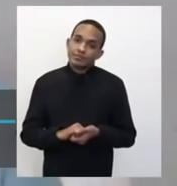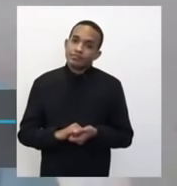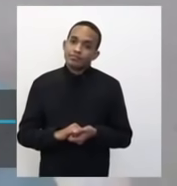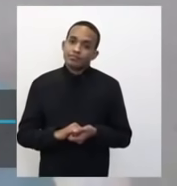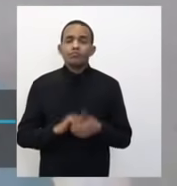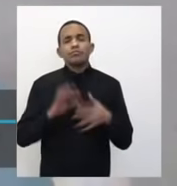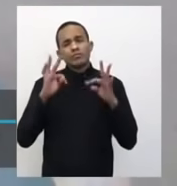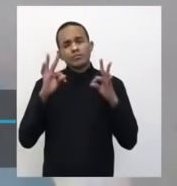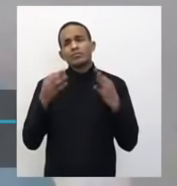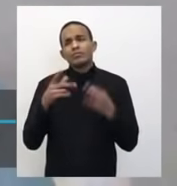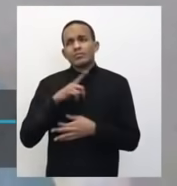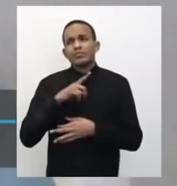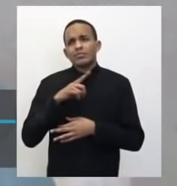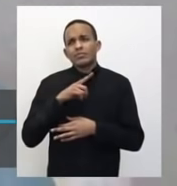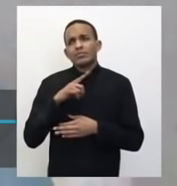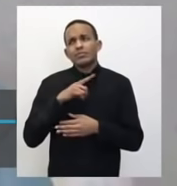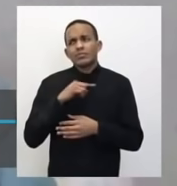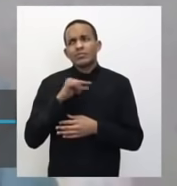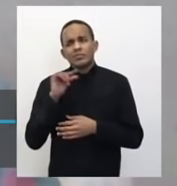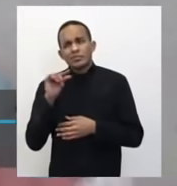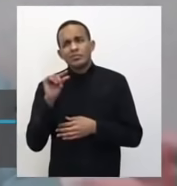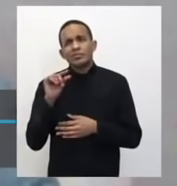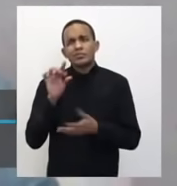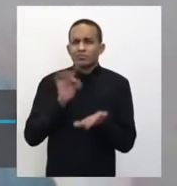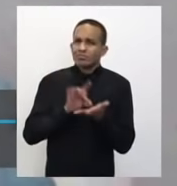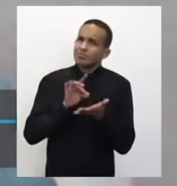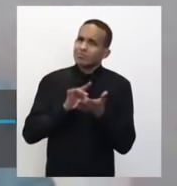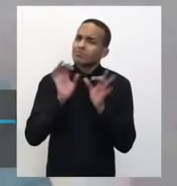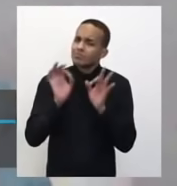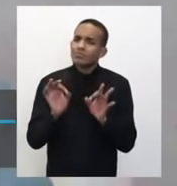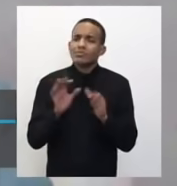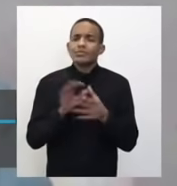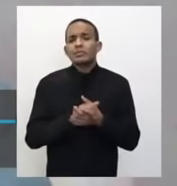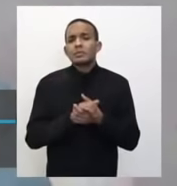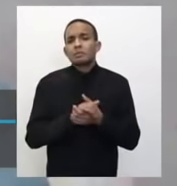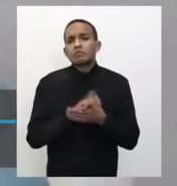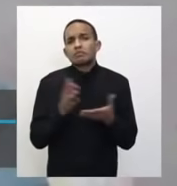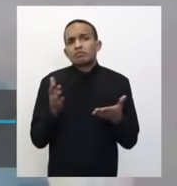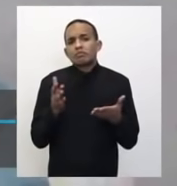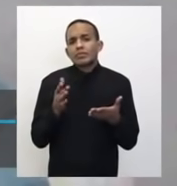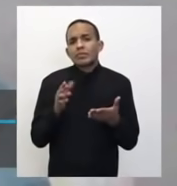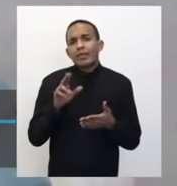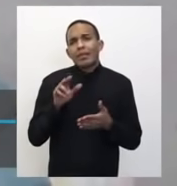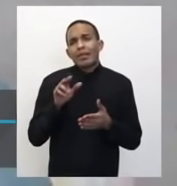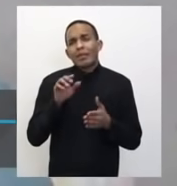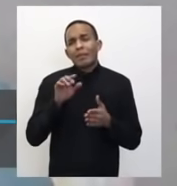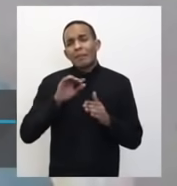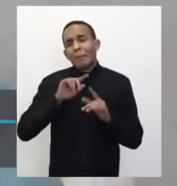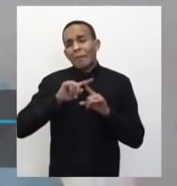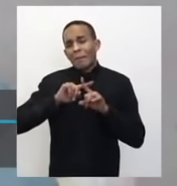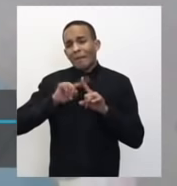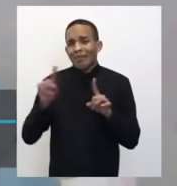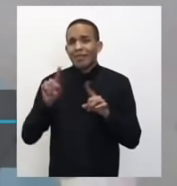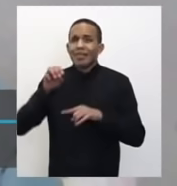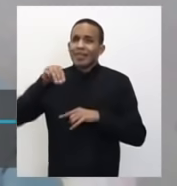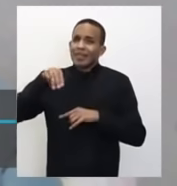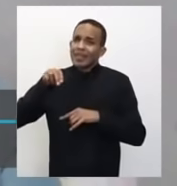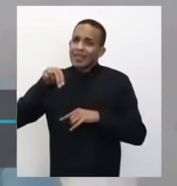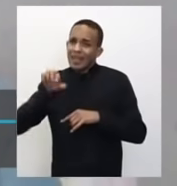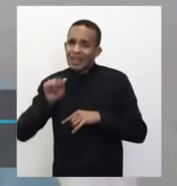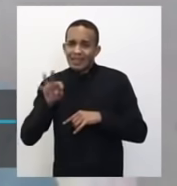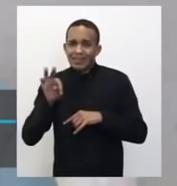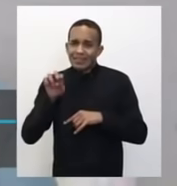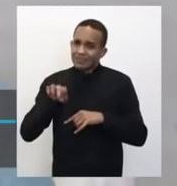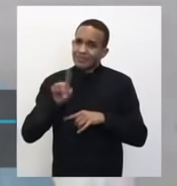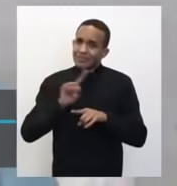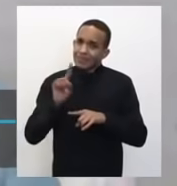Todos eles têm um pouco de verdade aí. Acho que menos o Natan, que disse porque ele pessoa é bobo, acho que não é isso.